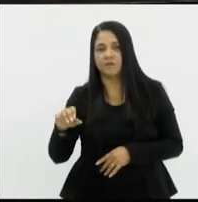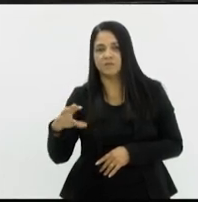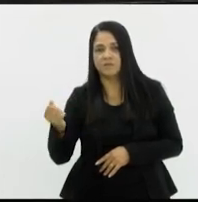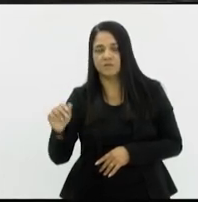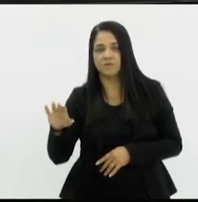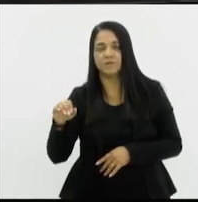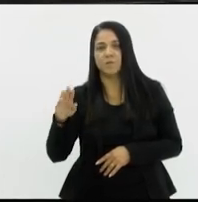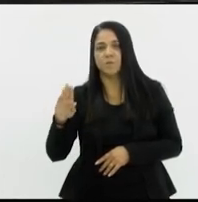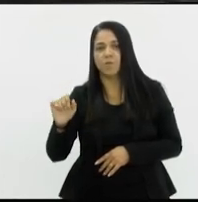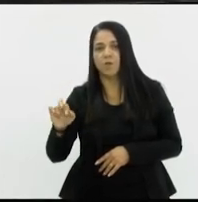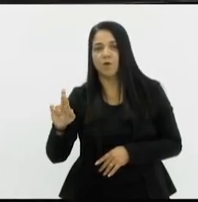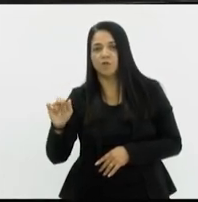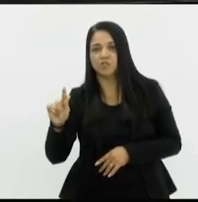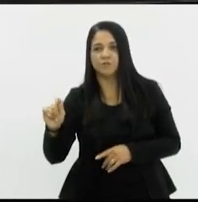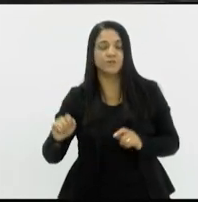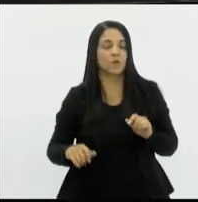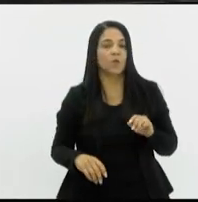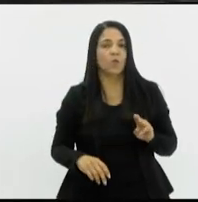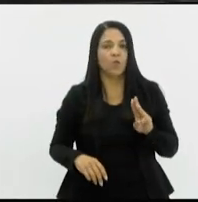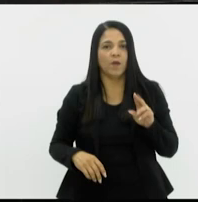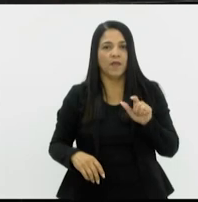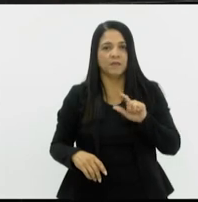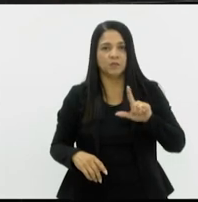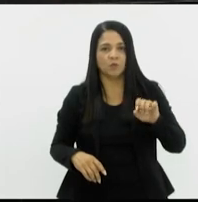Borges, Wellington,